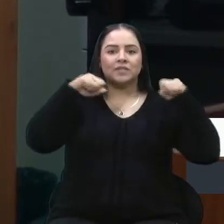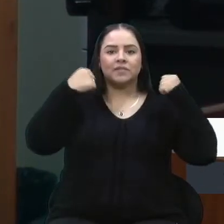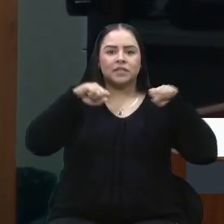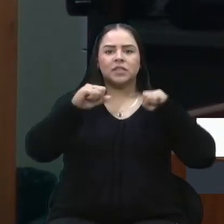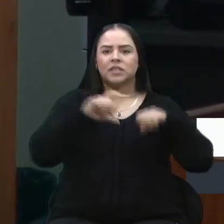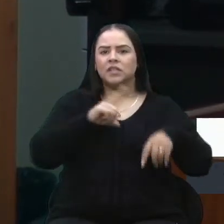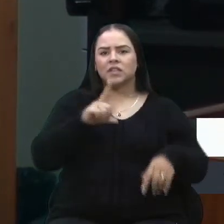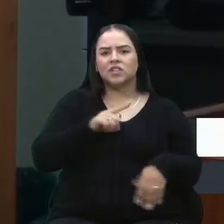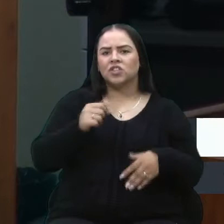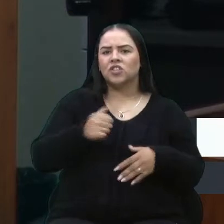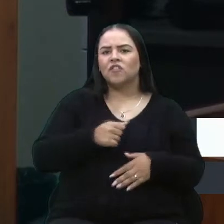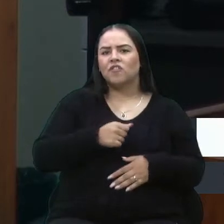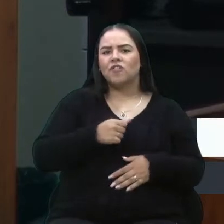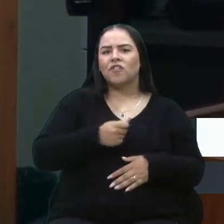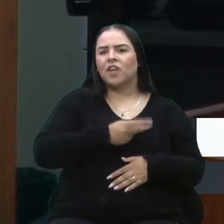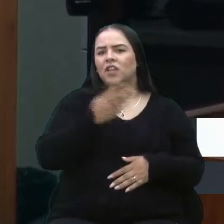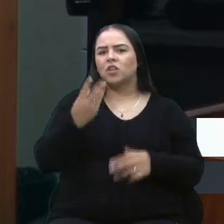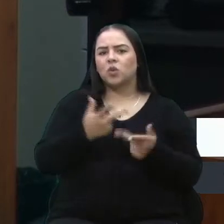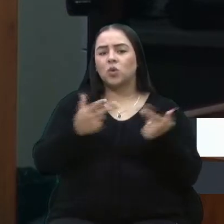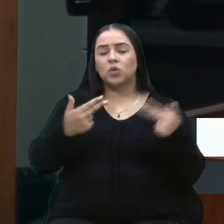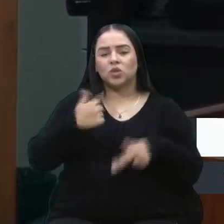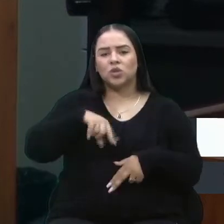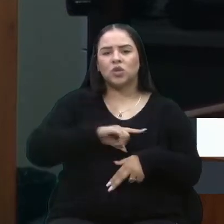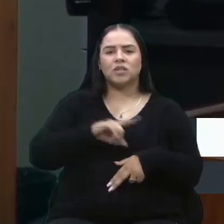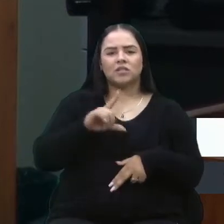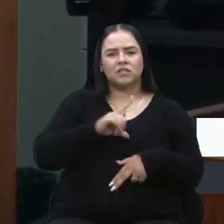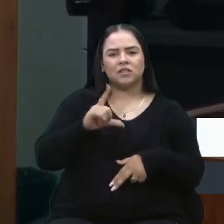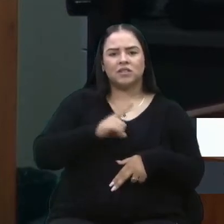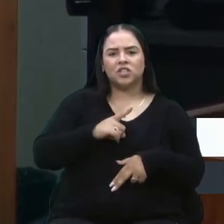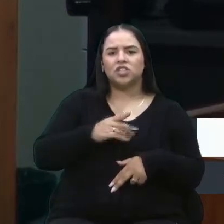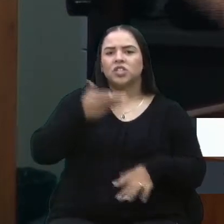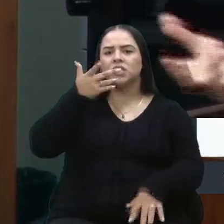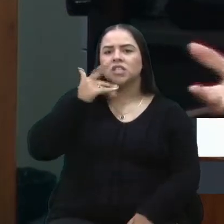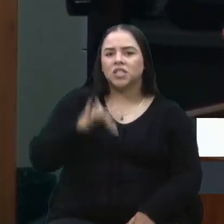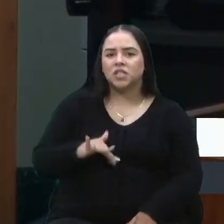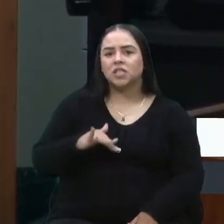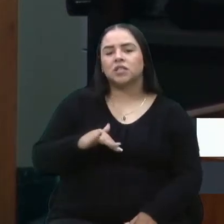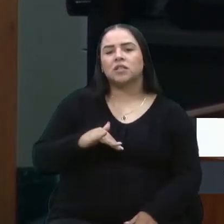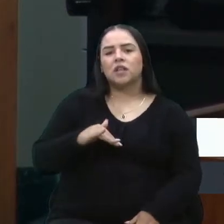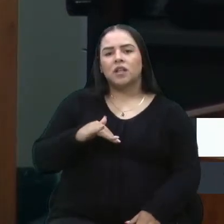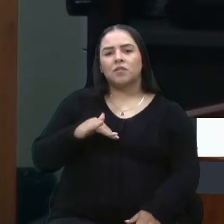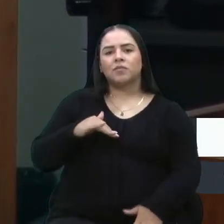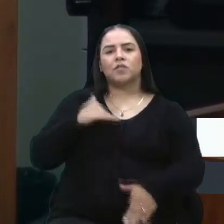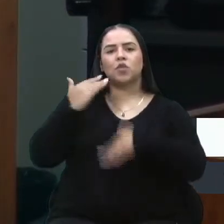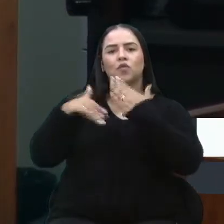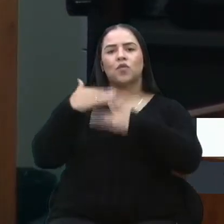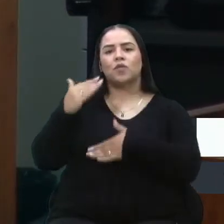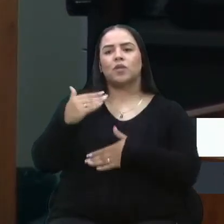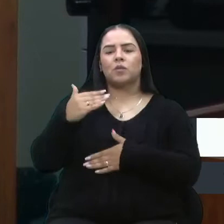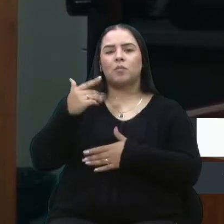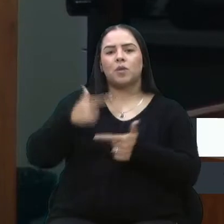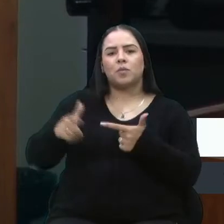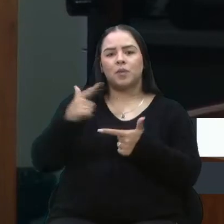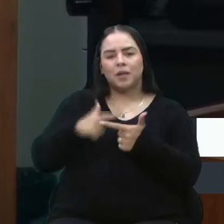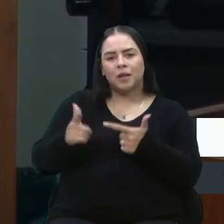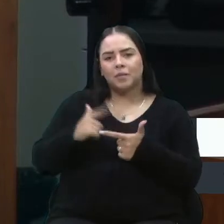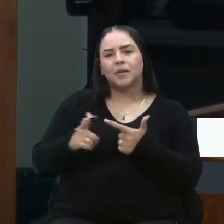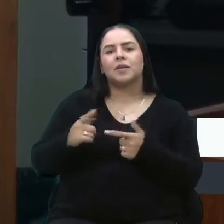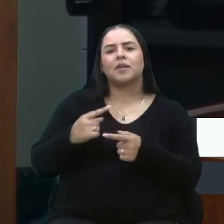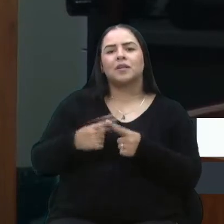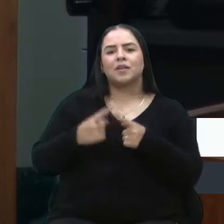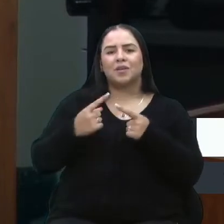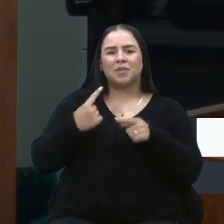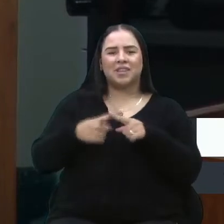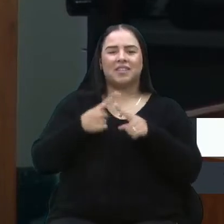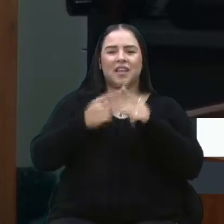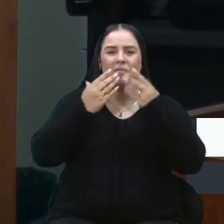relatos o vereador precisa me confessou também que recebemos de crianças que desenvolveram síndromes de crianças que se assavam porque elas